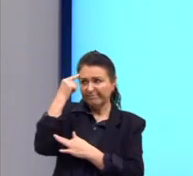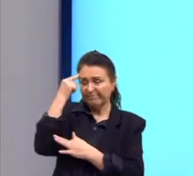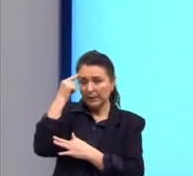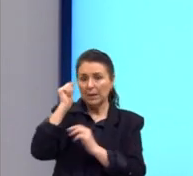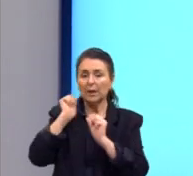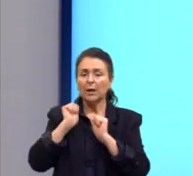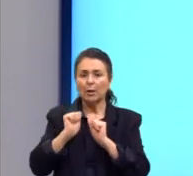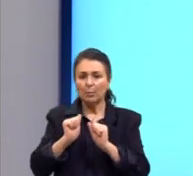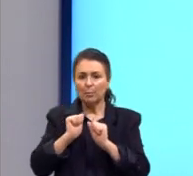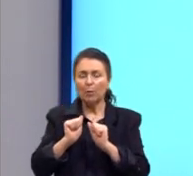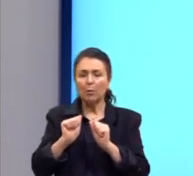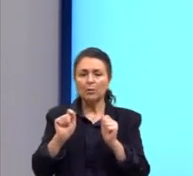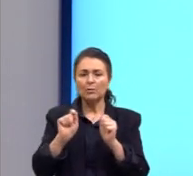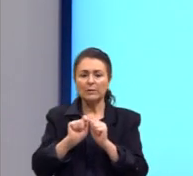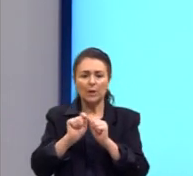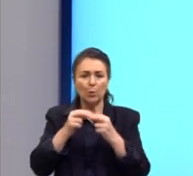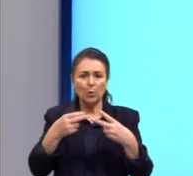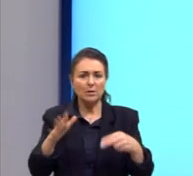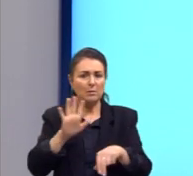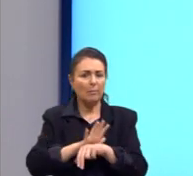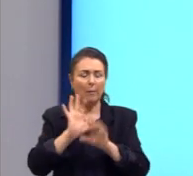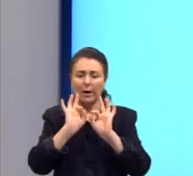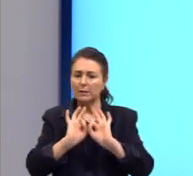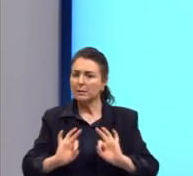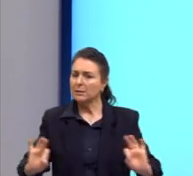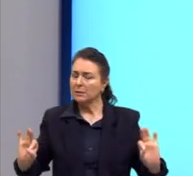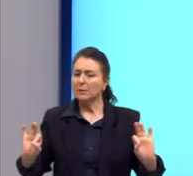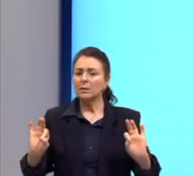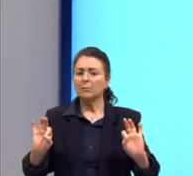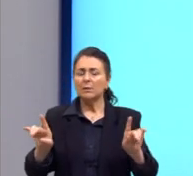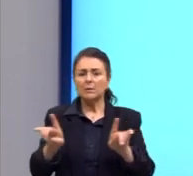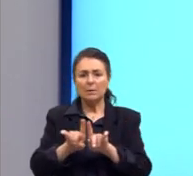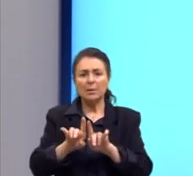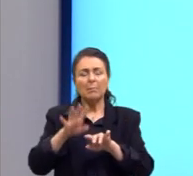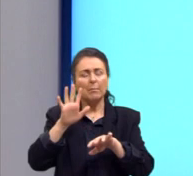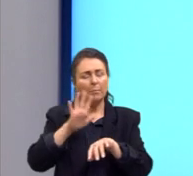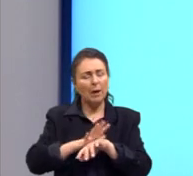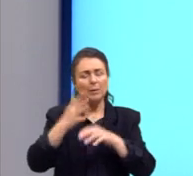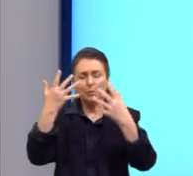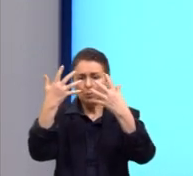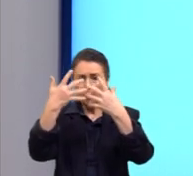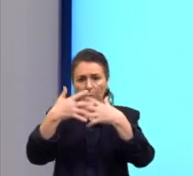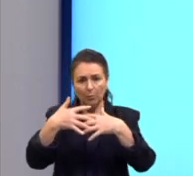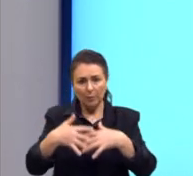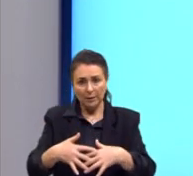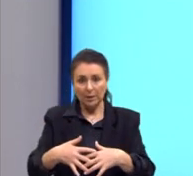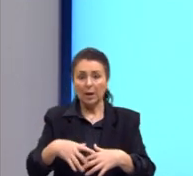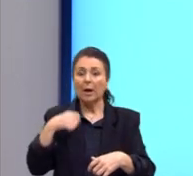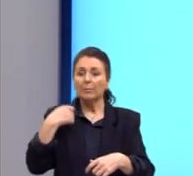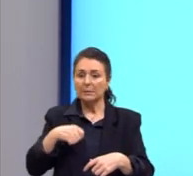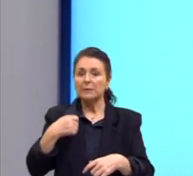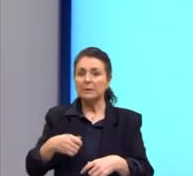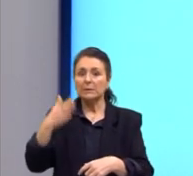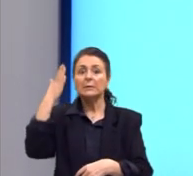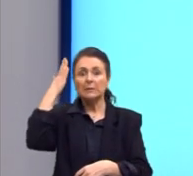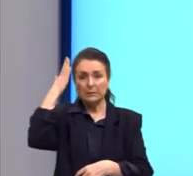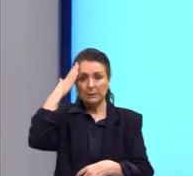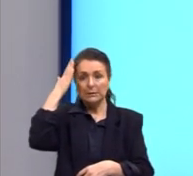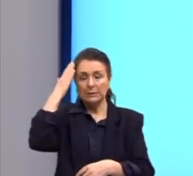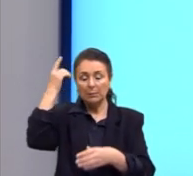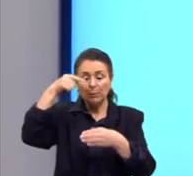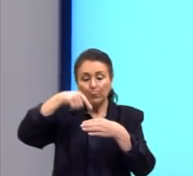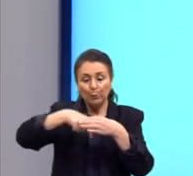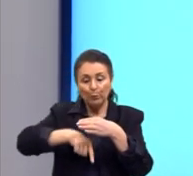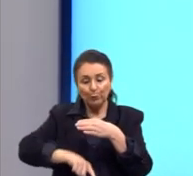pode sair de relações mais simples e chegar em relações mais complexas mas claro tem que ter um bom domínio né para conseguir